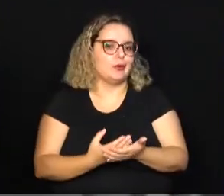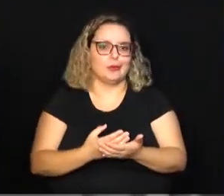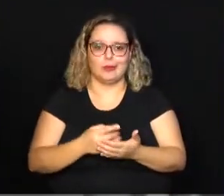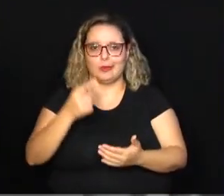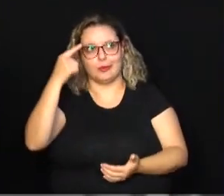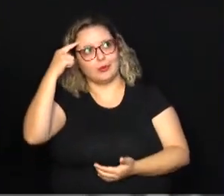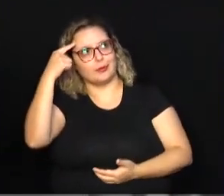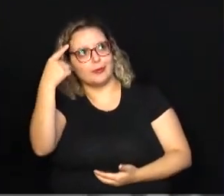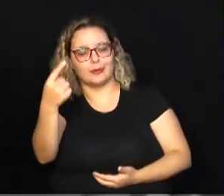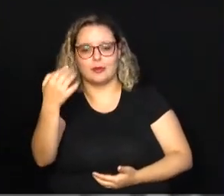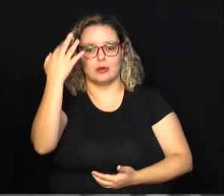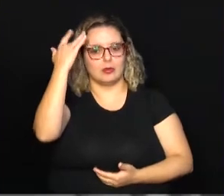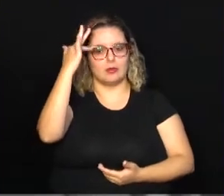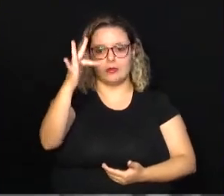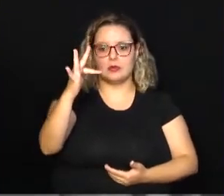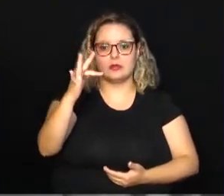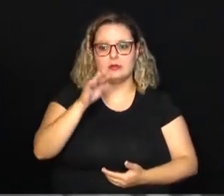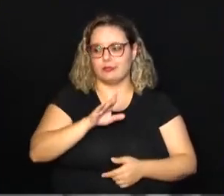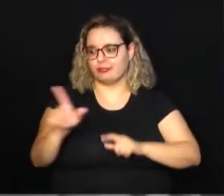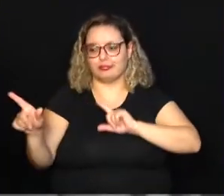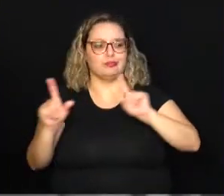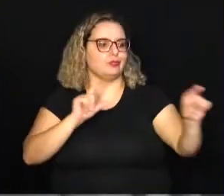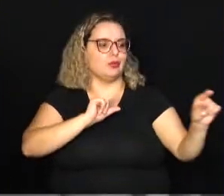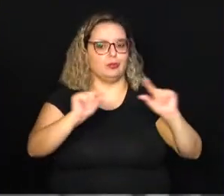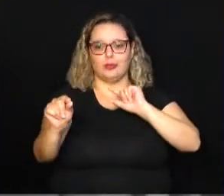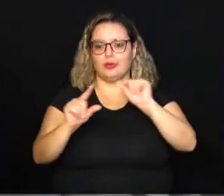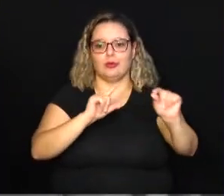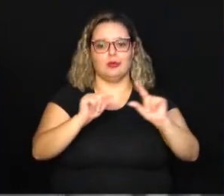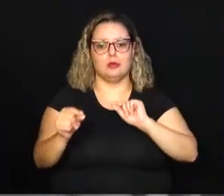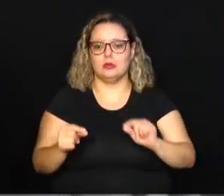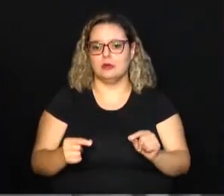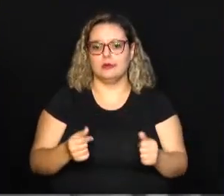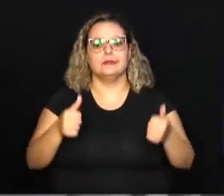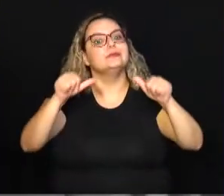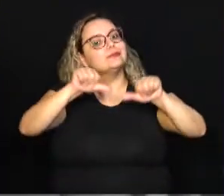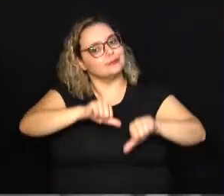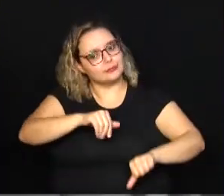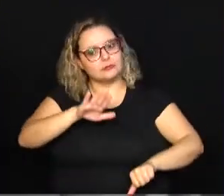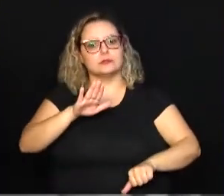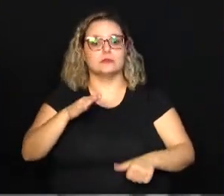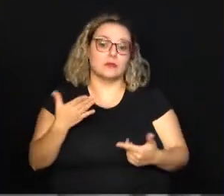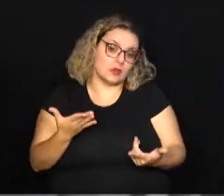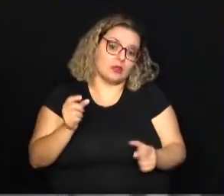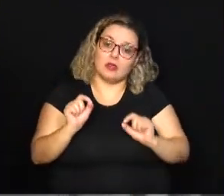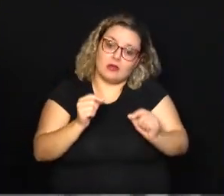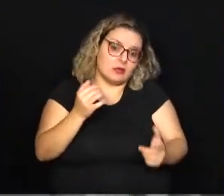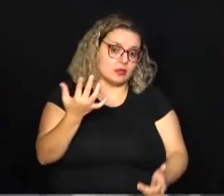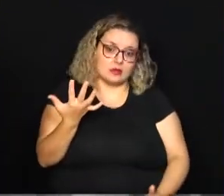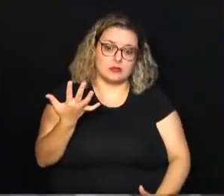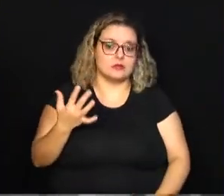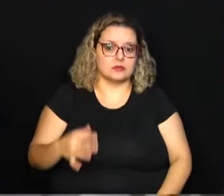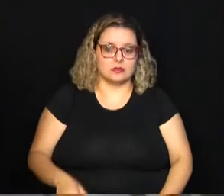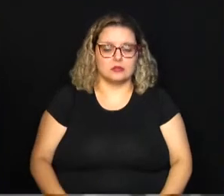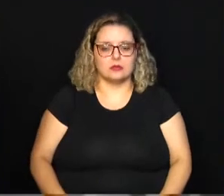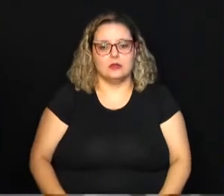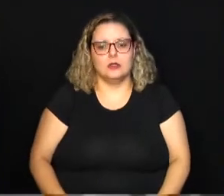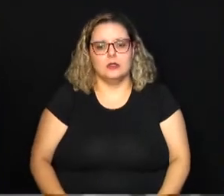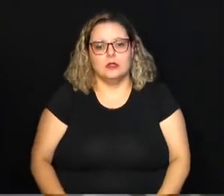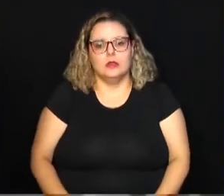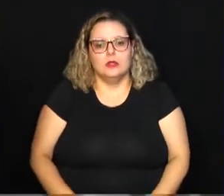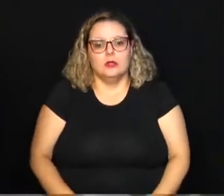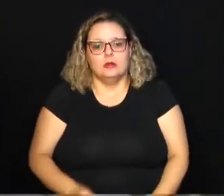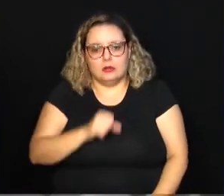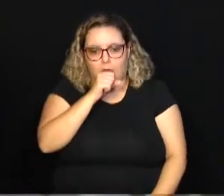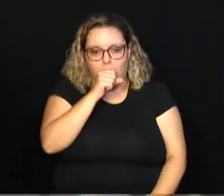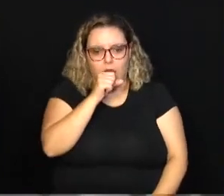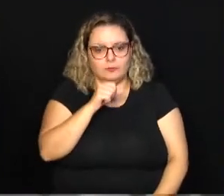seja, se cada um correr para um lado, não vai ser a pior das situações. E é mais ou menos o que já está acontecendo. Vereadora, não